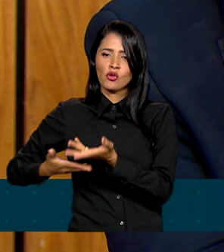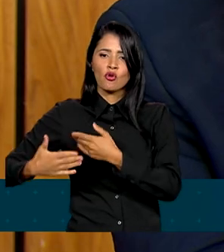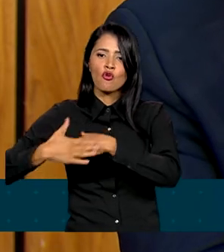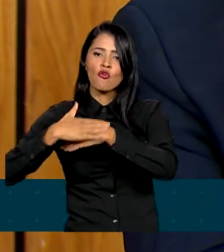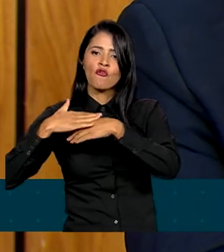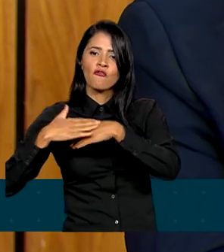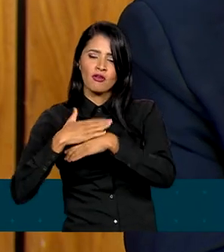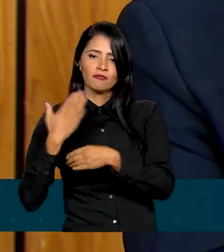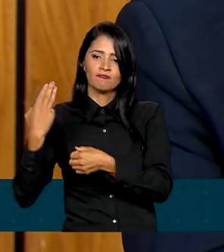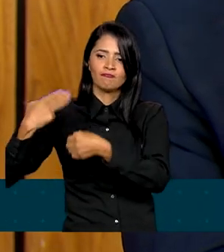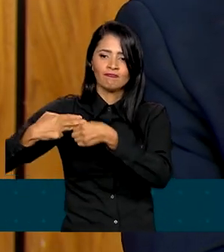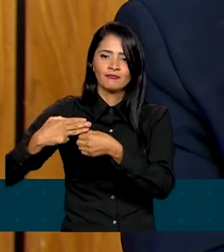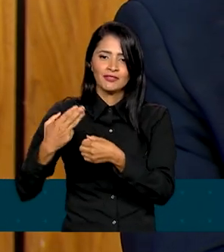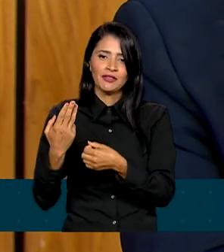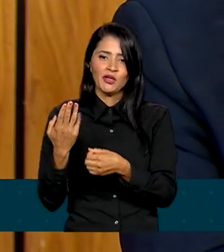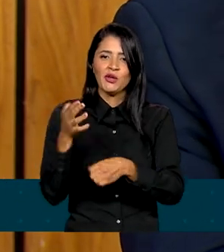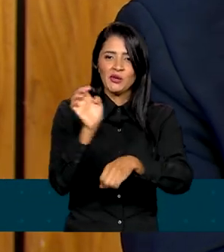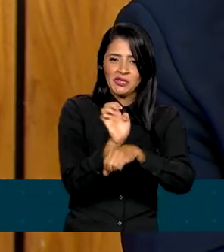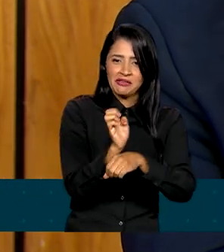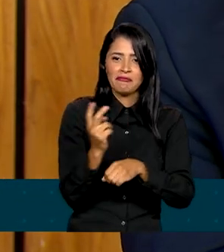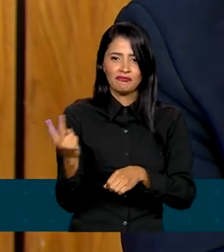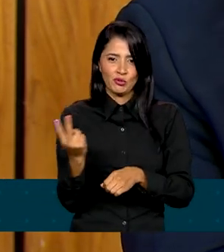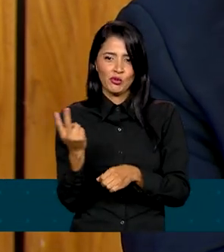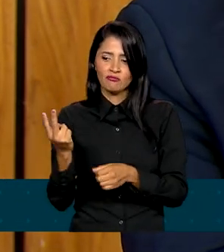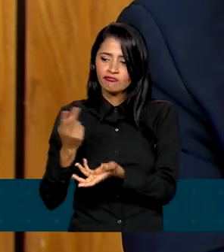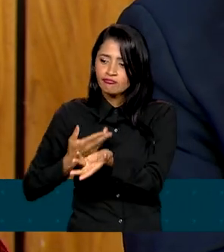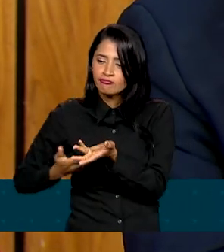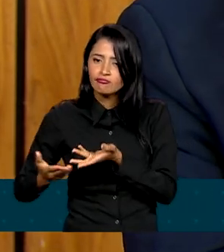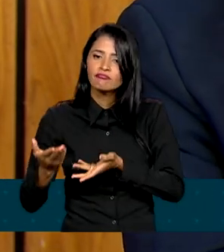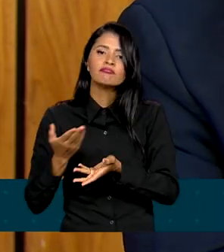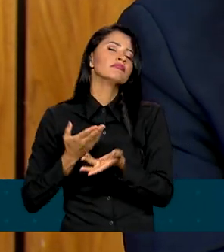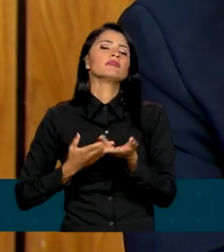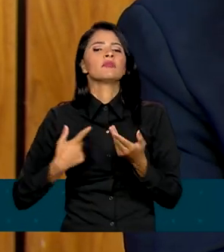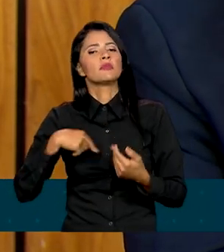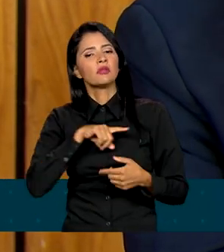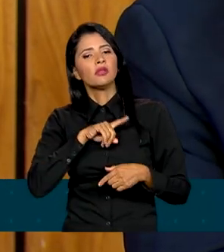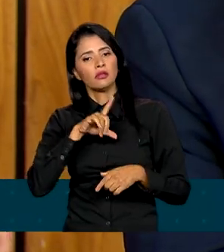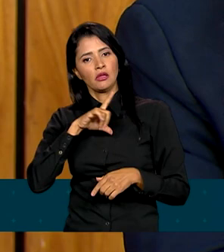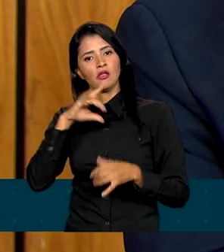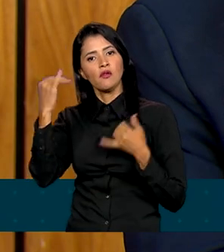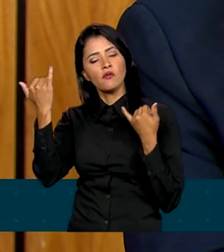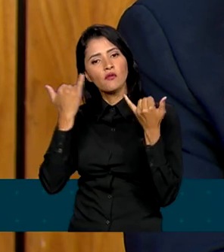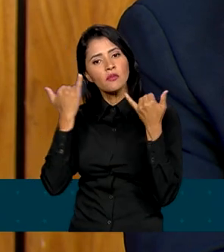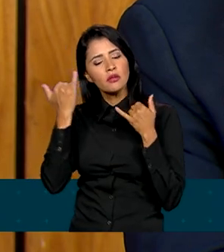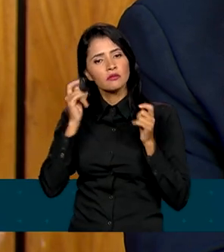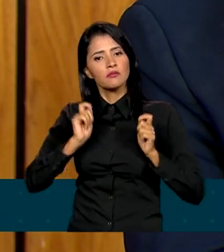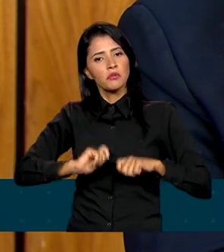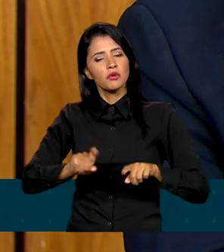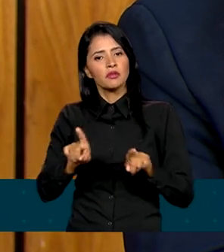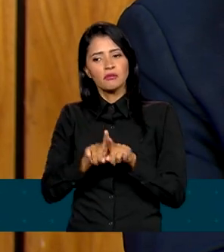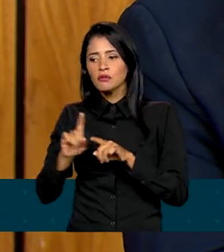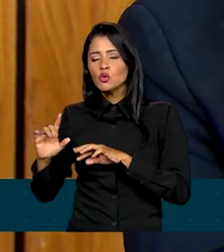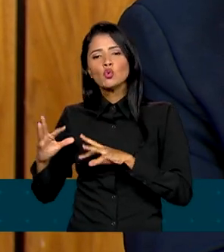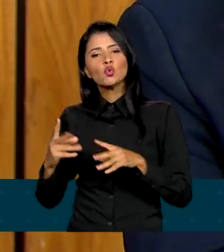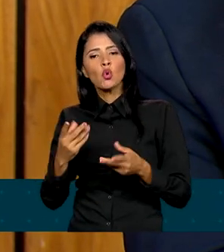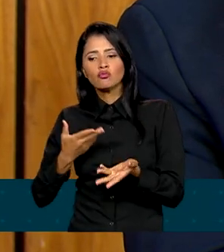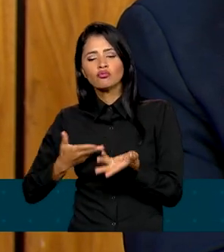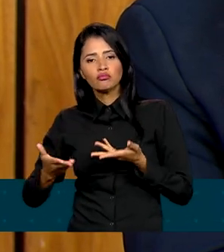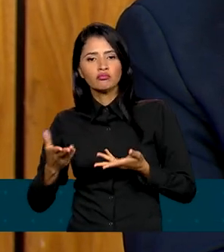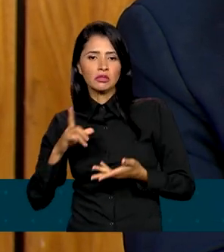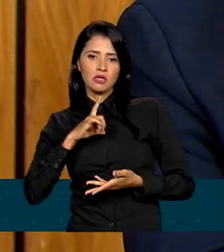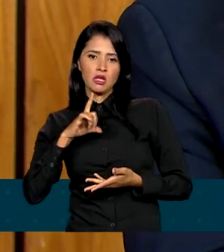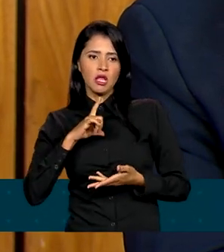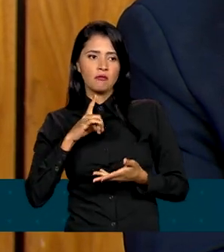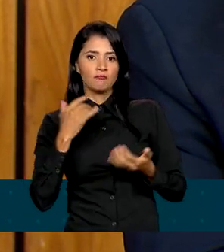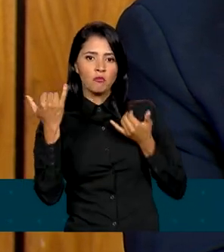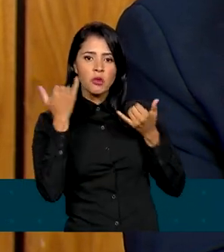com os municípios e com os estados que estão envolvidos, para que a gente tenha informações e possa todo mundo ter as